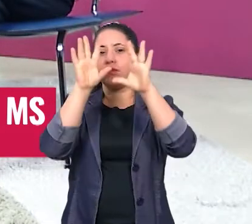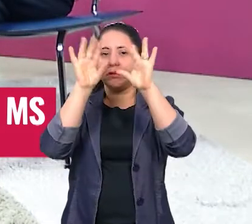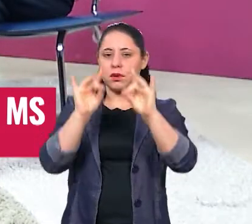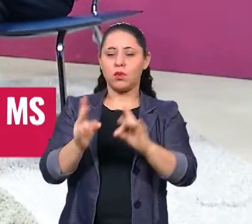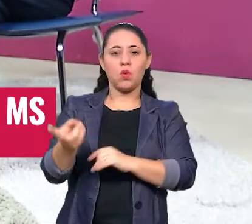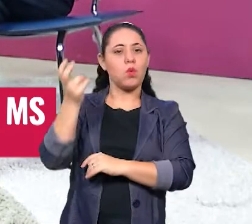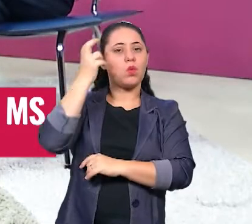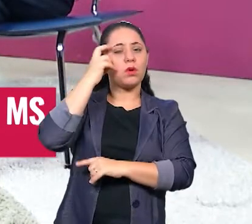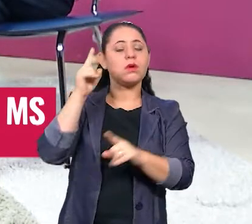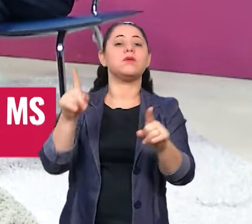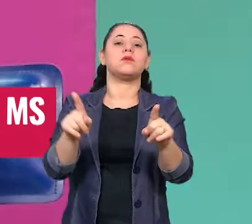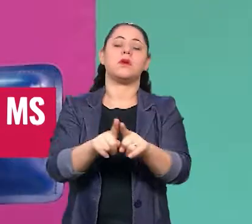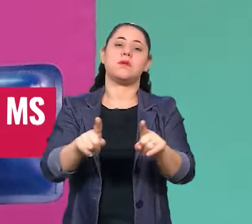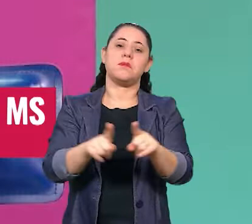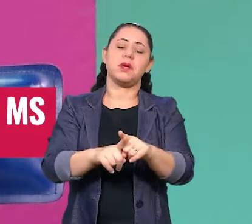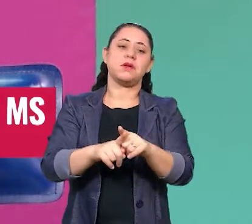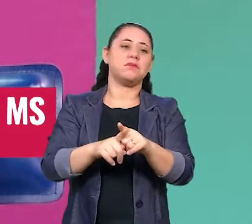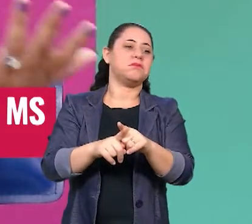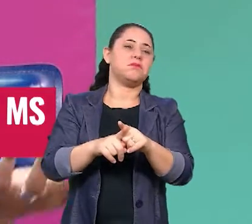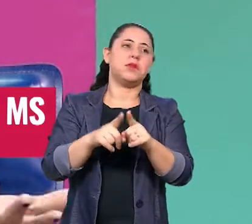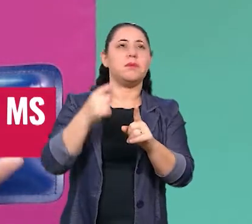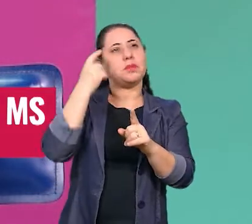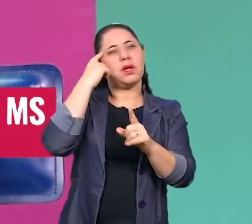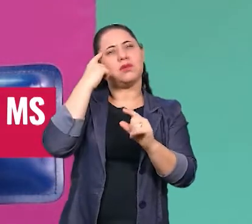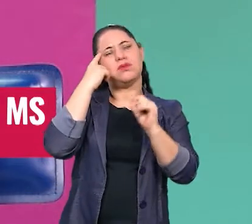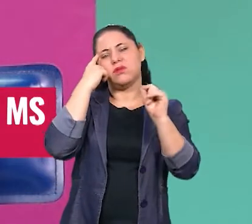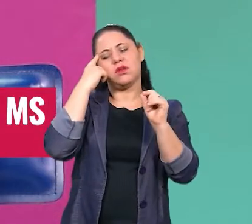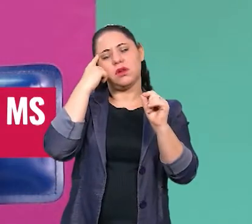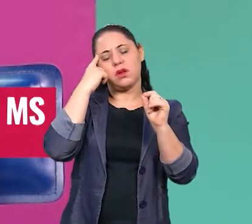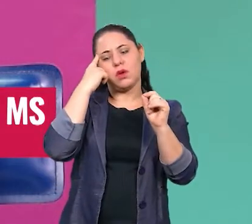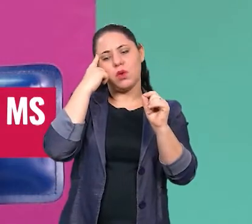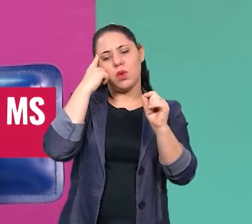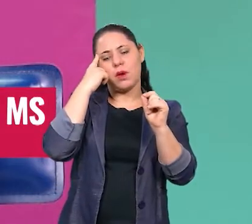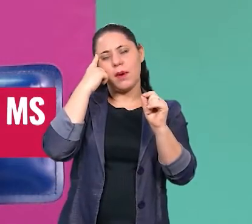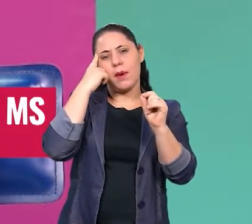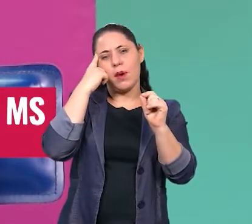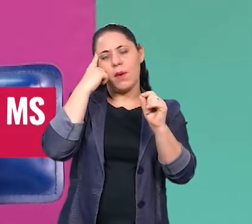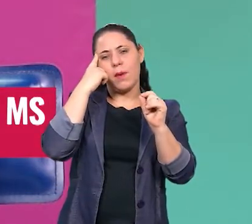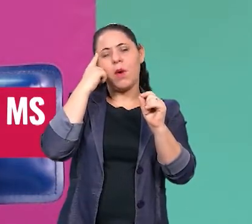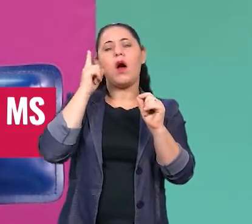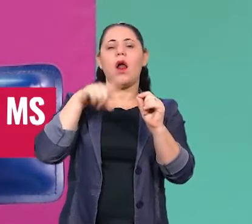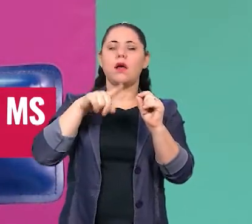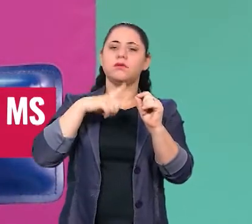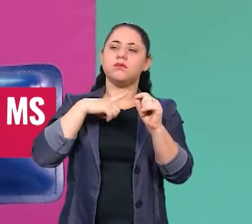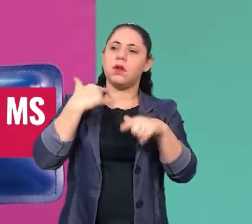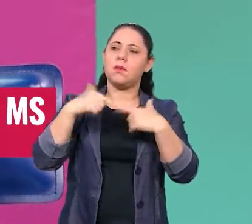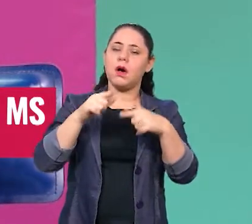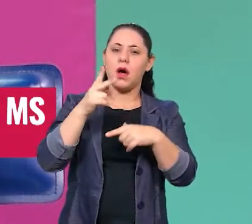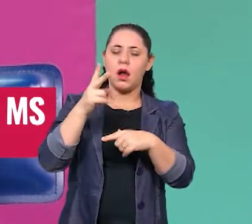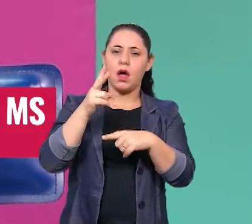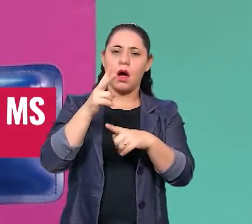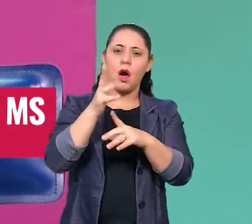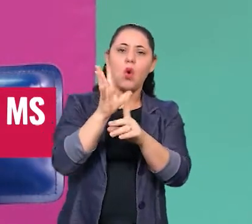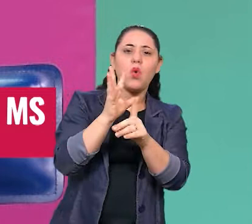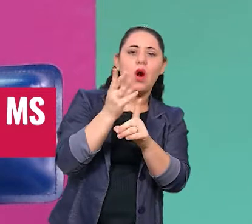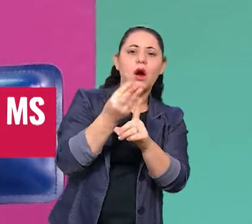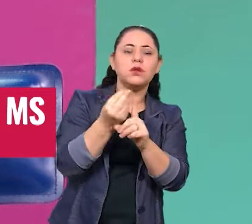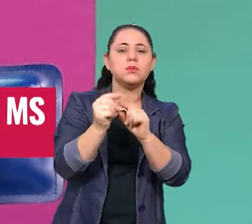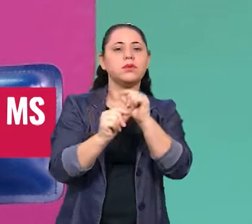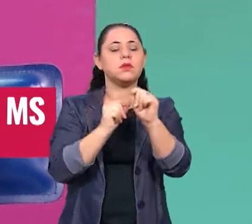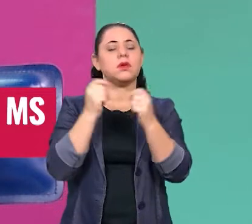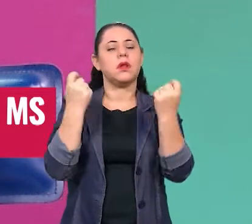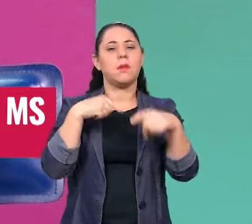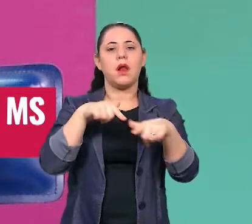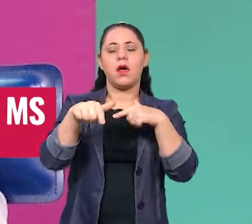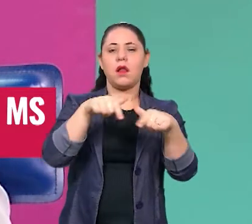eixo cultural também. Então são vertentes, acho que o artista é isso, ele precisa traçar essas nuances em